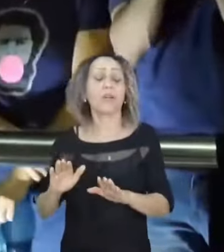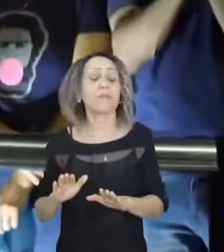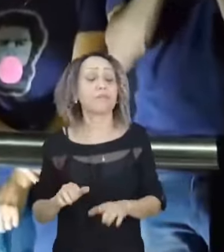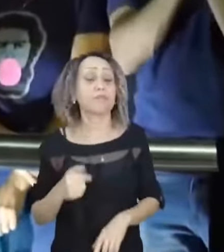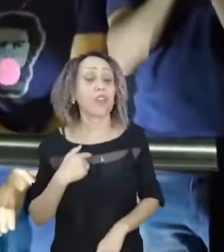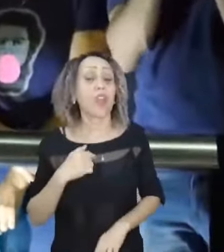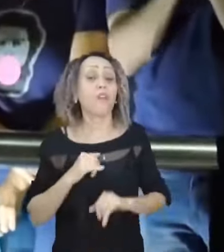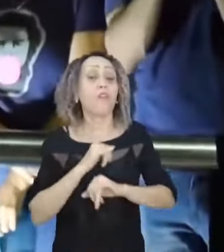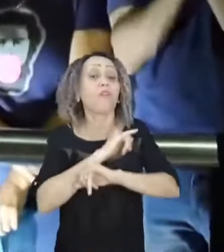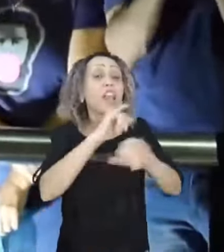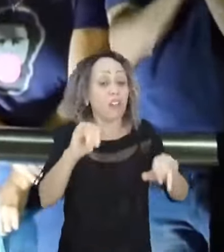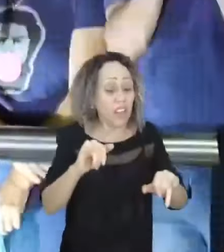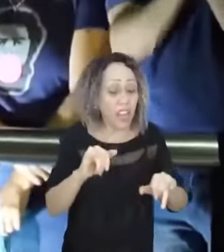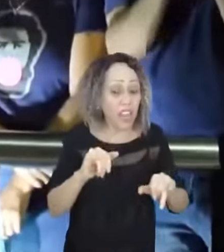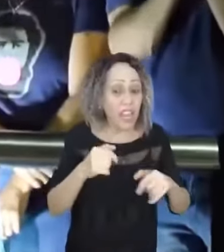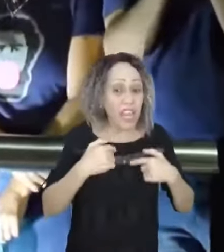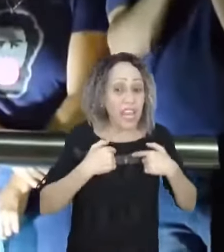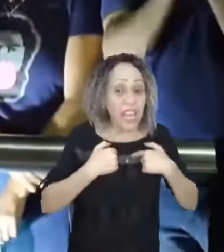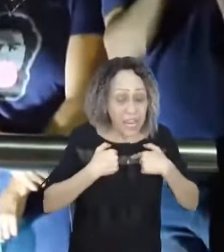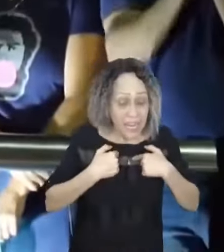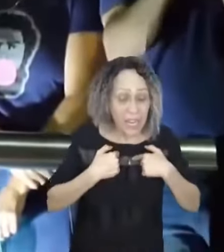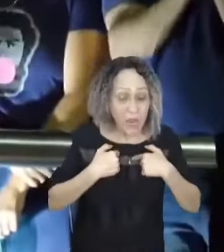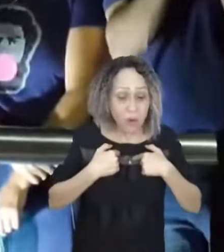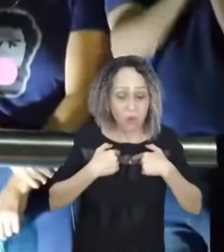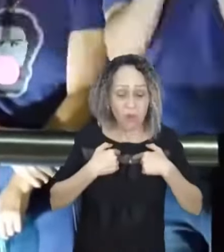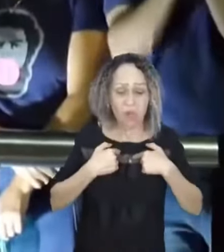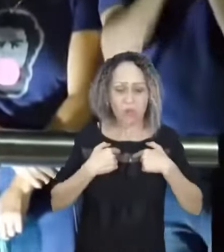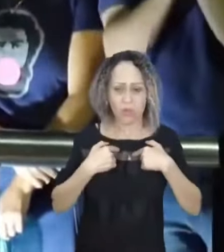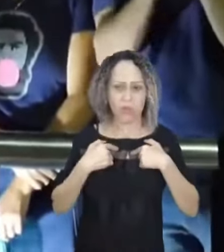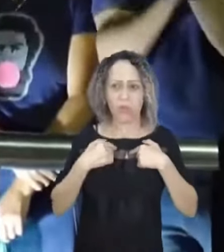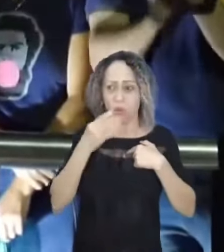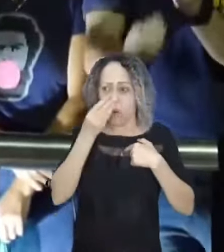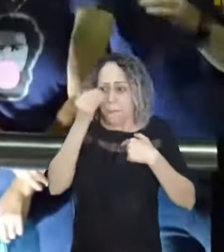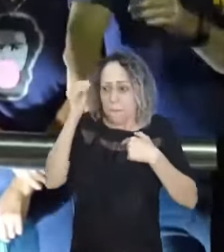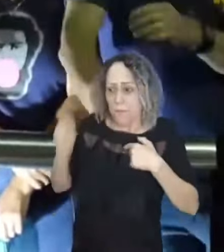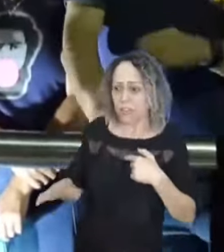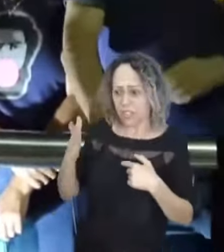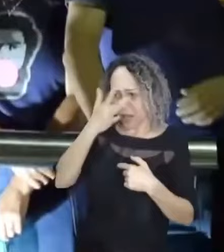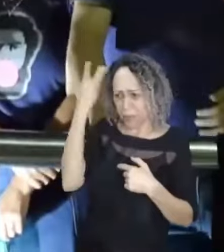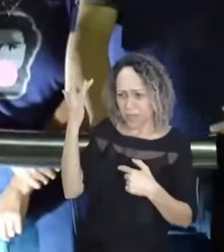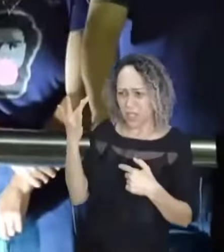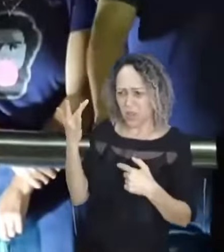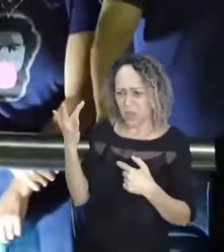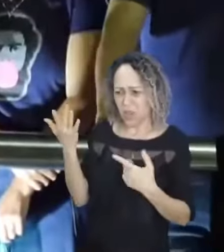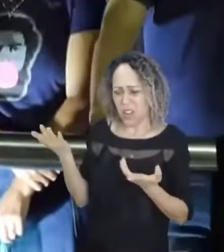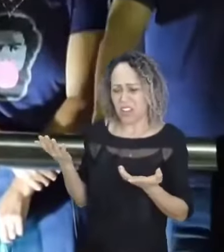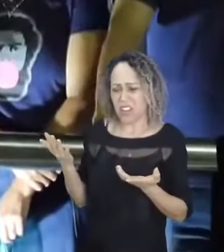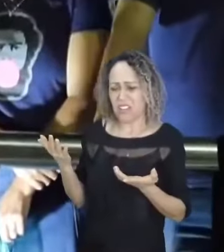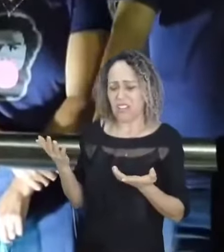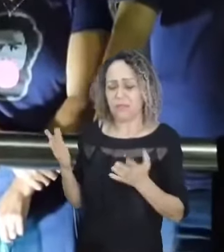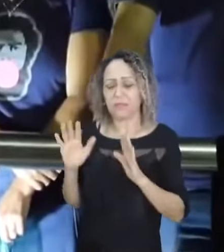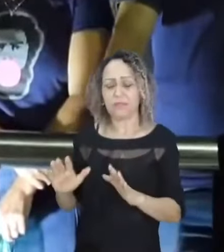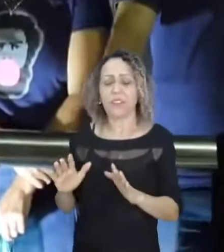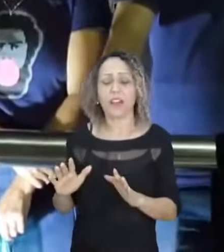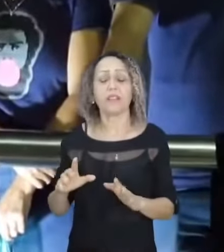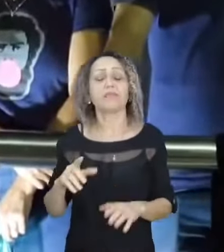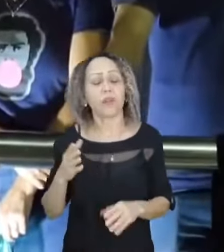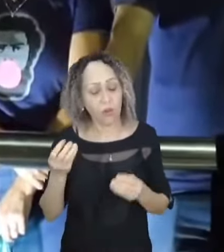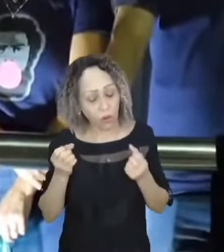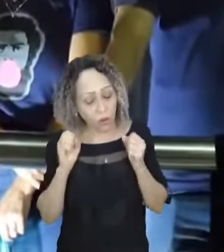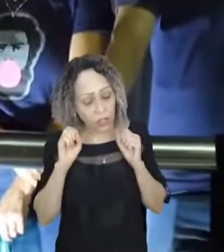minha solidariedade, minha confiança, sabe? E que você seja julgado, seja